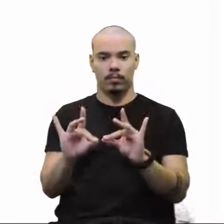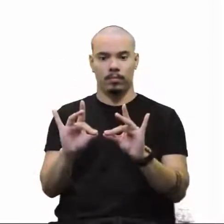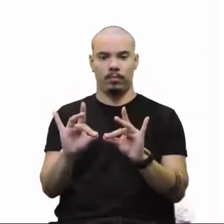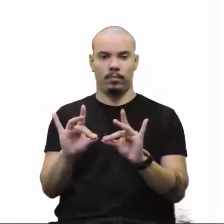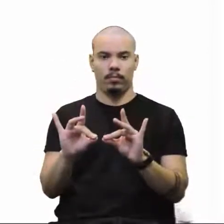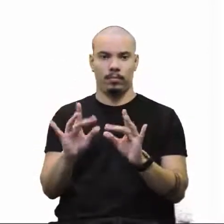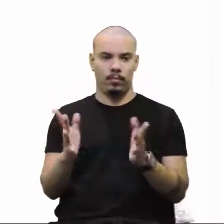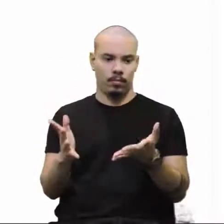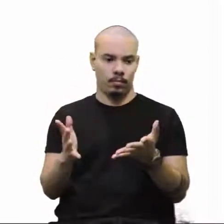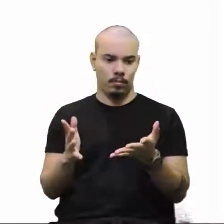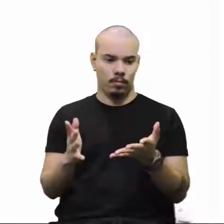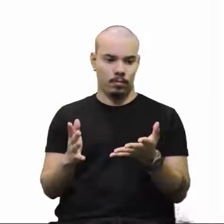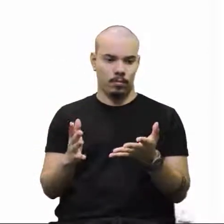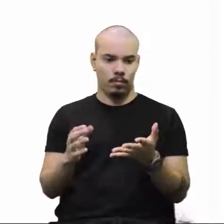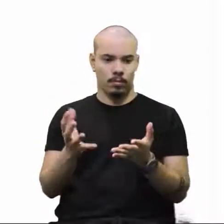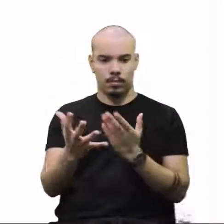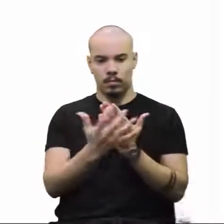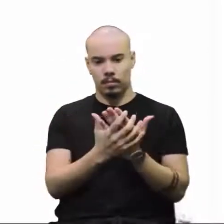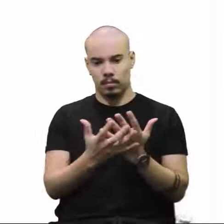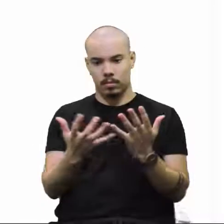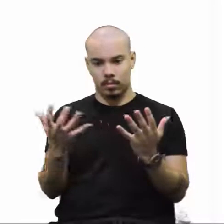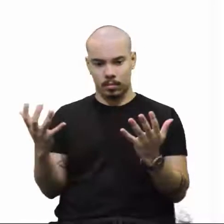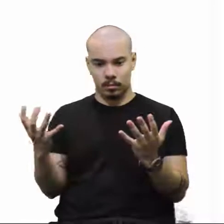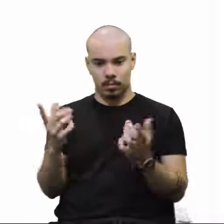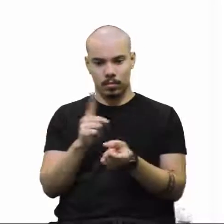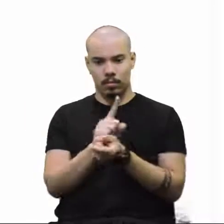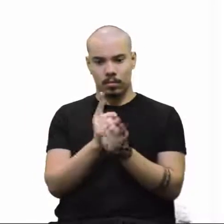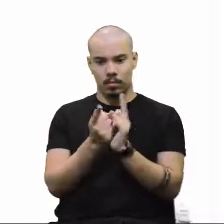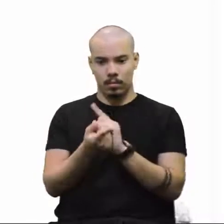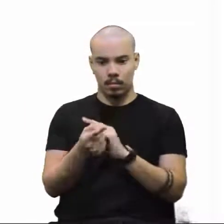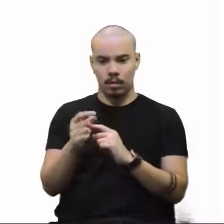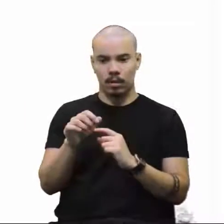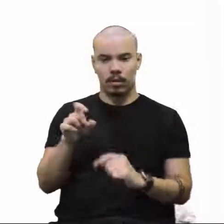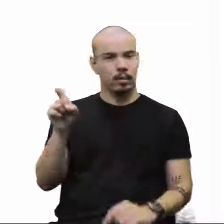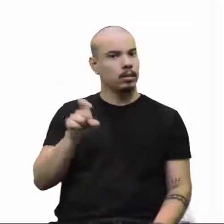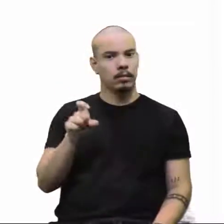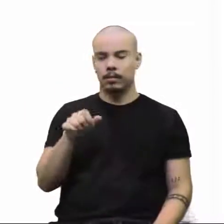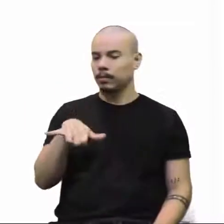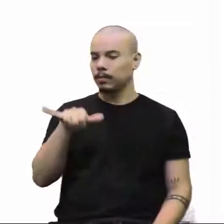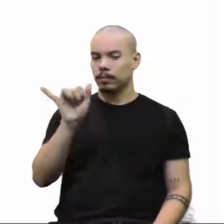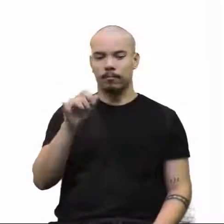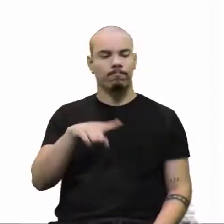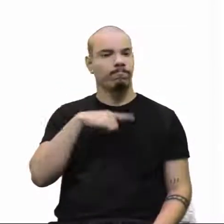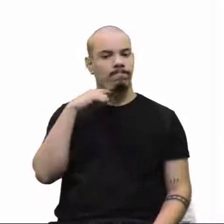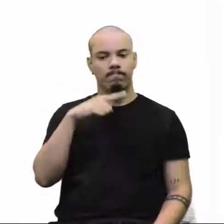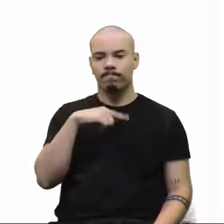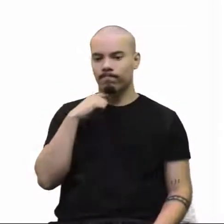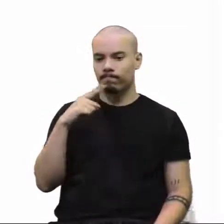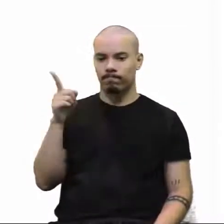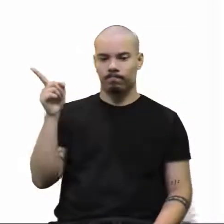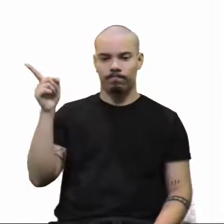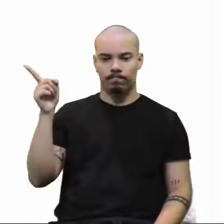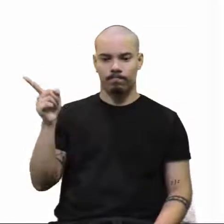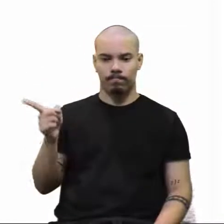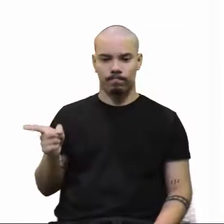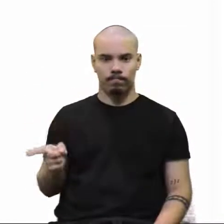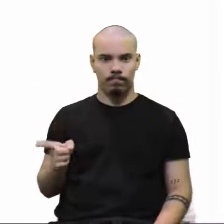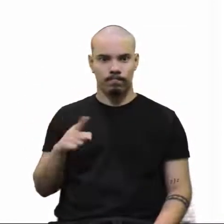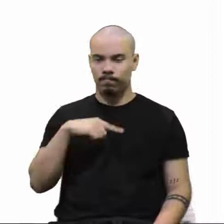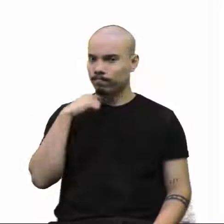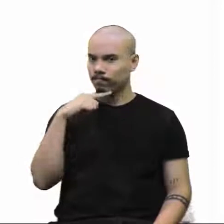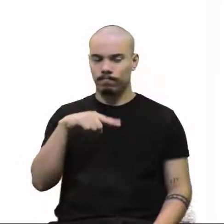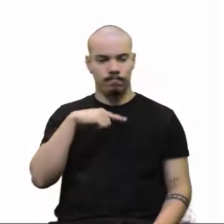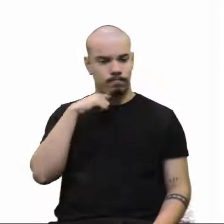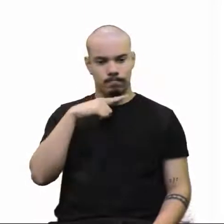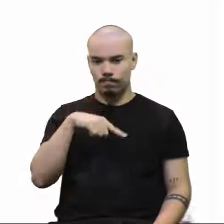ser empurrada. E escapar da região em relação a Y também não. Nós sabemos que ela não escapa, ela sempre gira. Esse sistema é o sistema